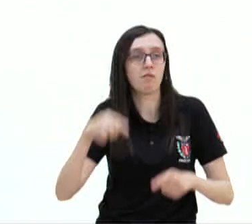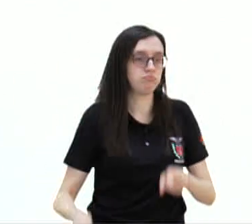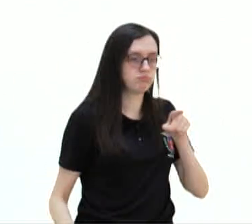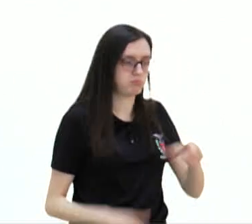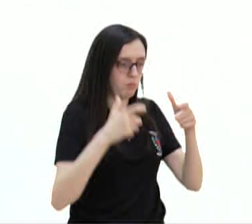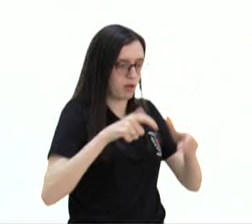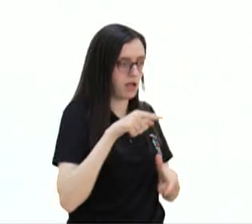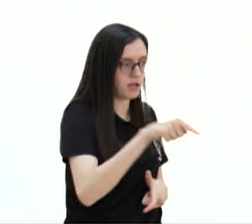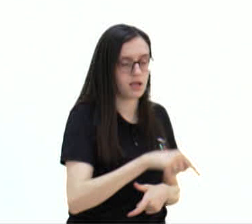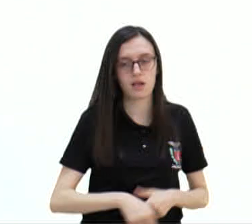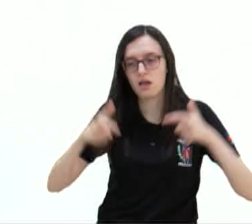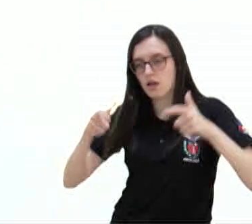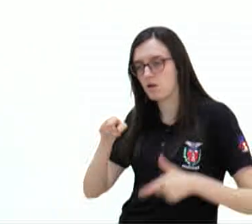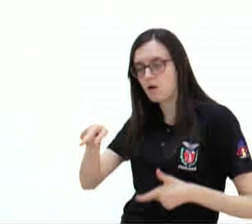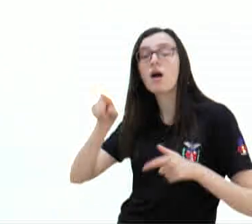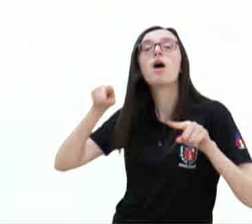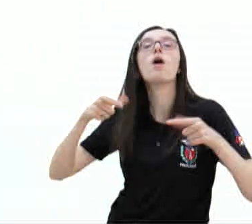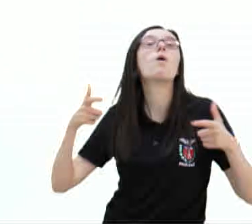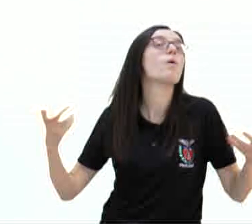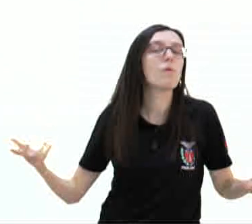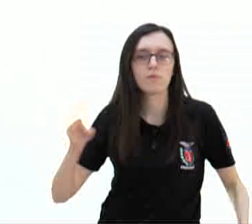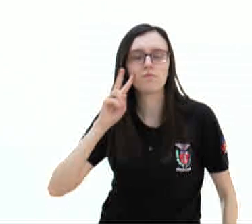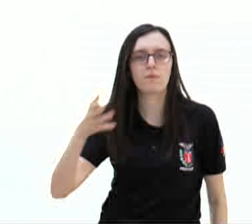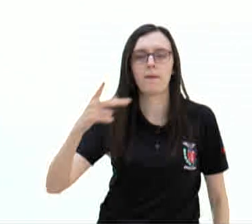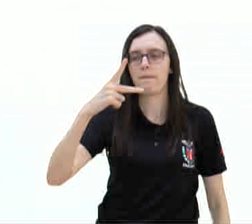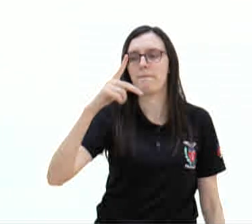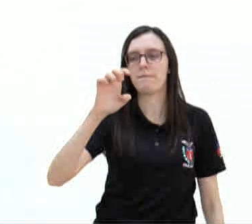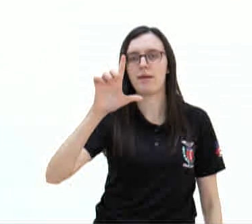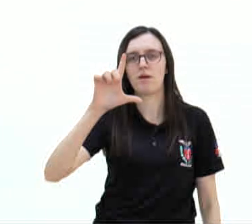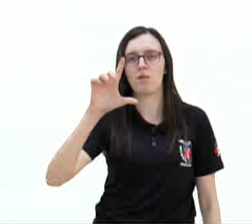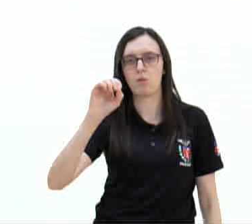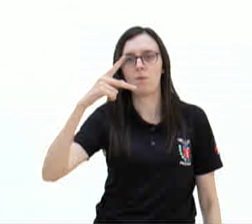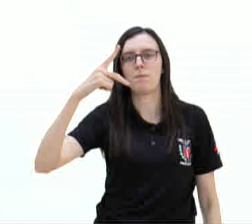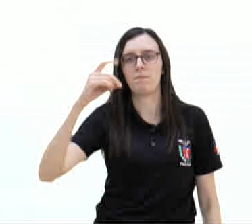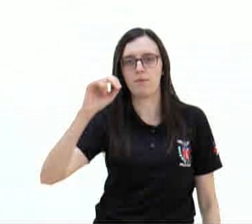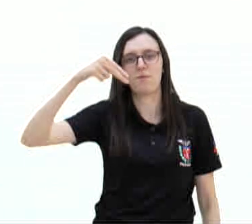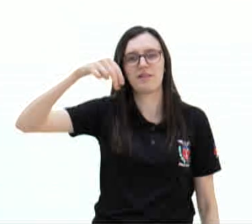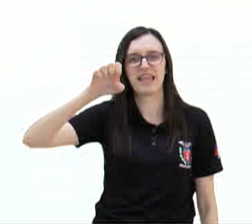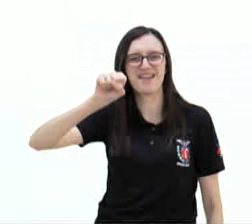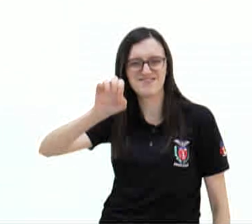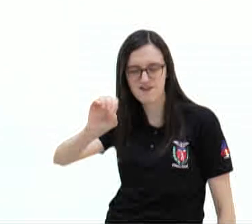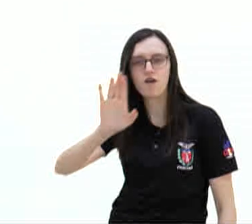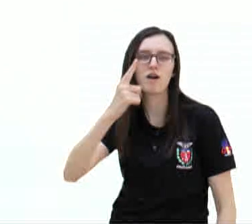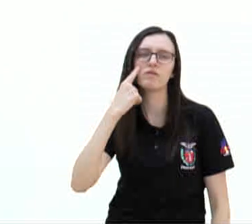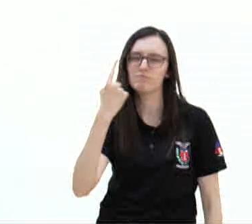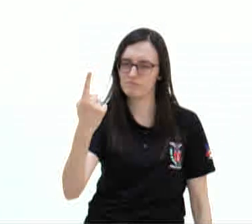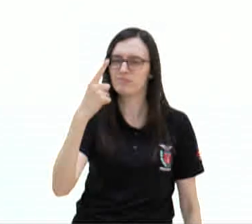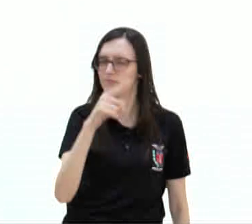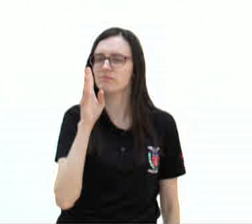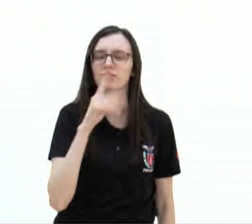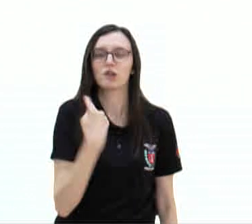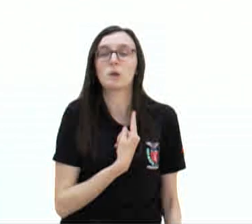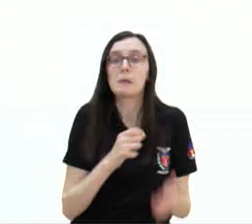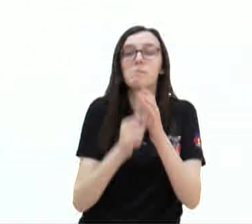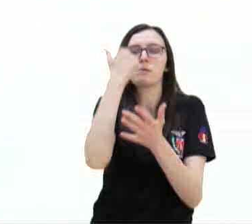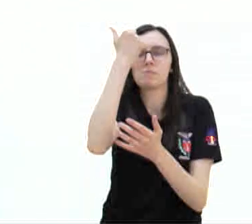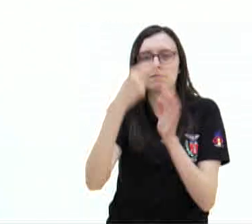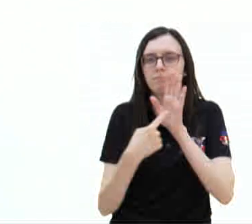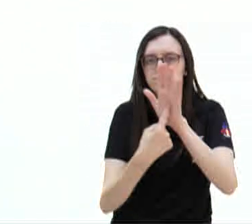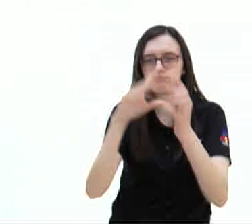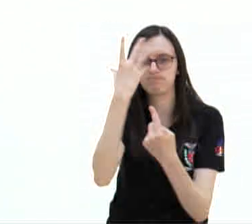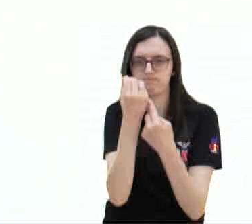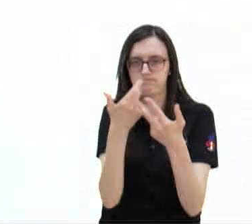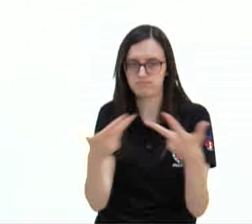e Esparta aqui na região do Peloponeso, tá? Olha só que bacana os nossos primeiros trabalhos artísticos,